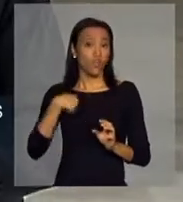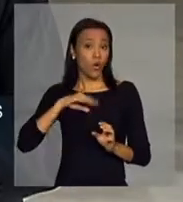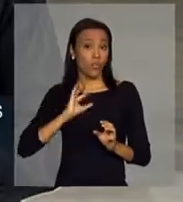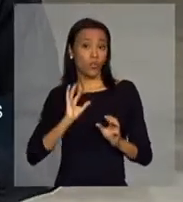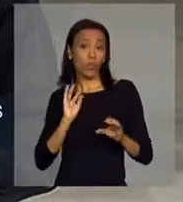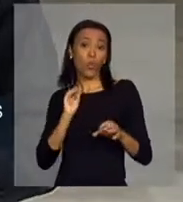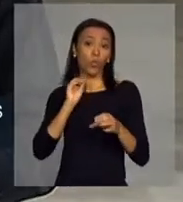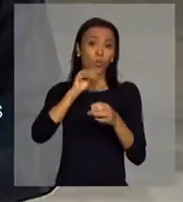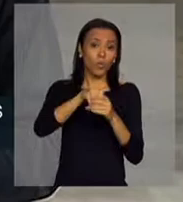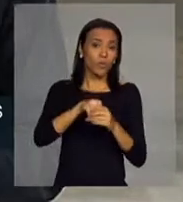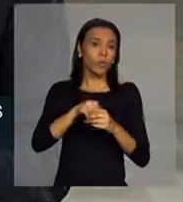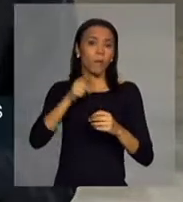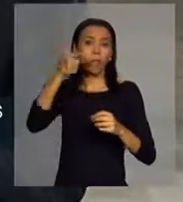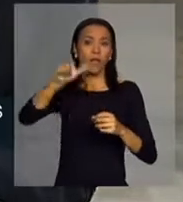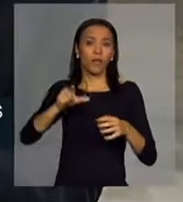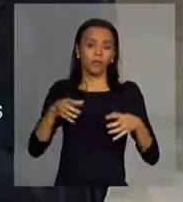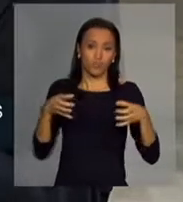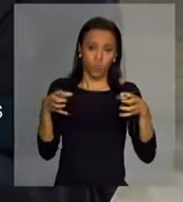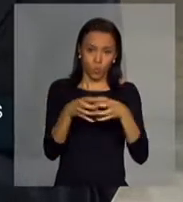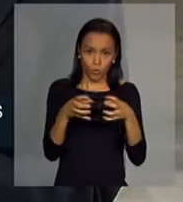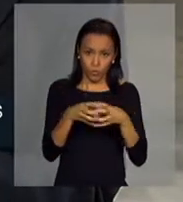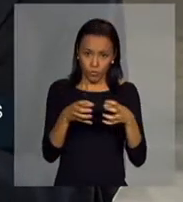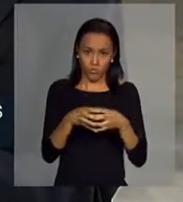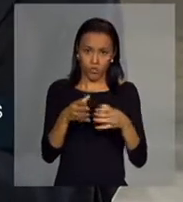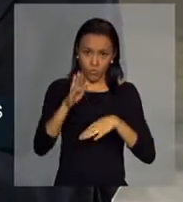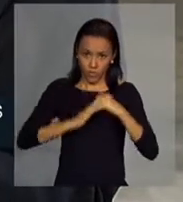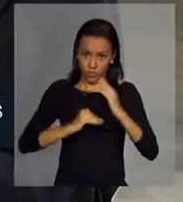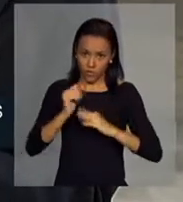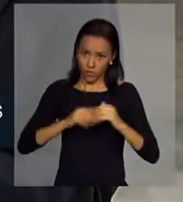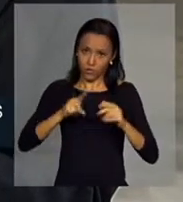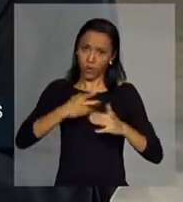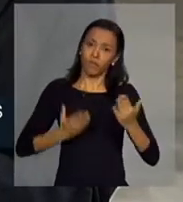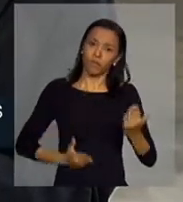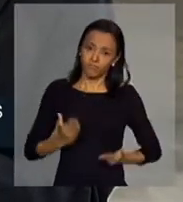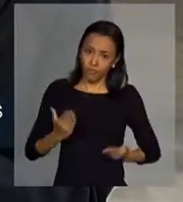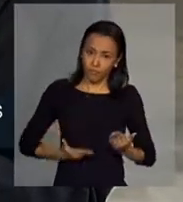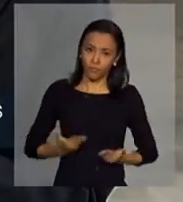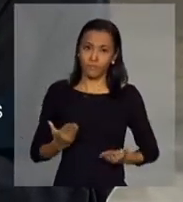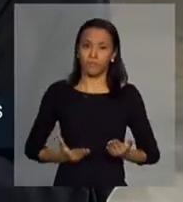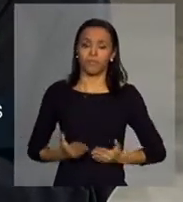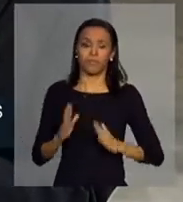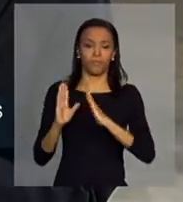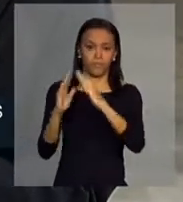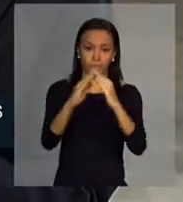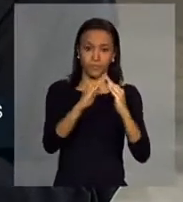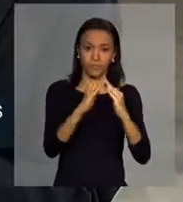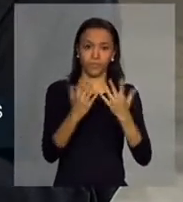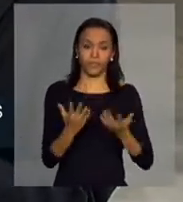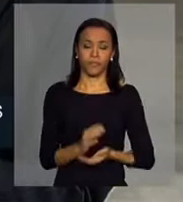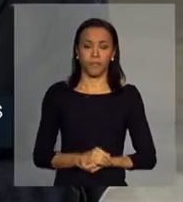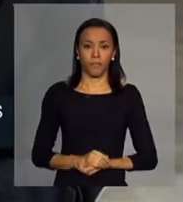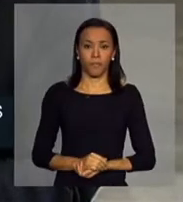tão importante como é, e nós já começar a querer fazer diferença ou discriminação.